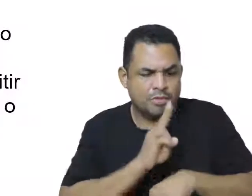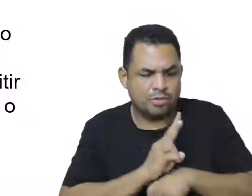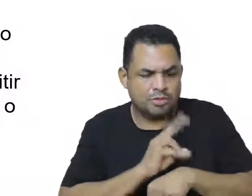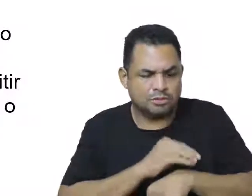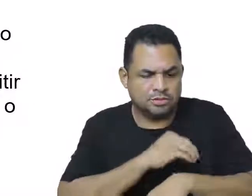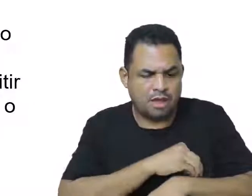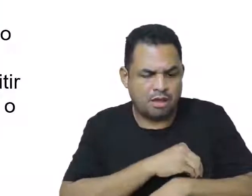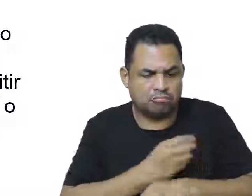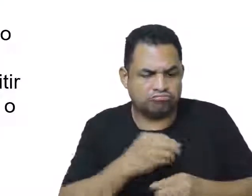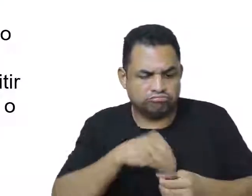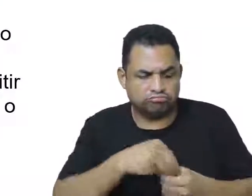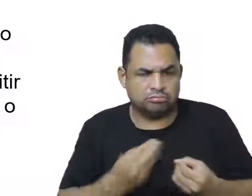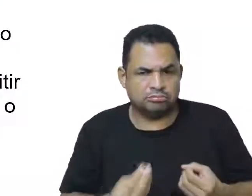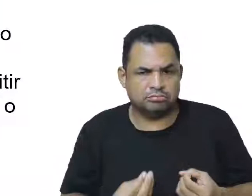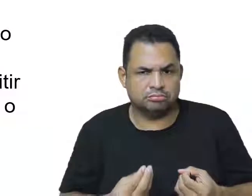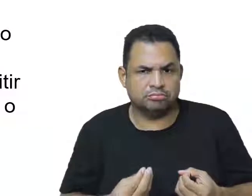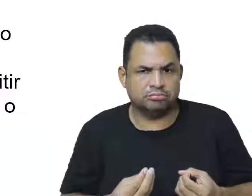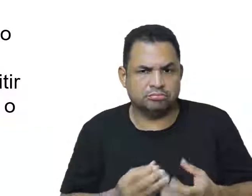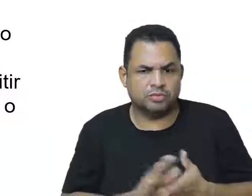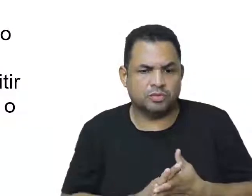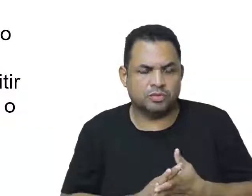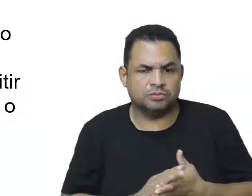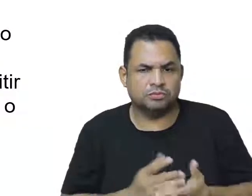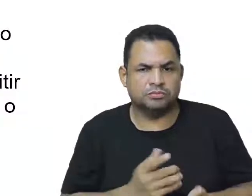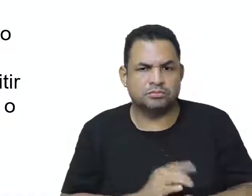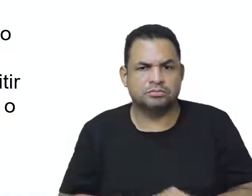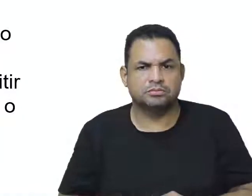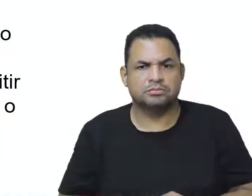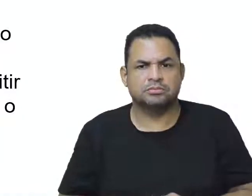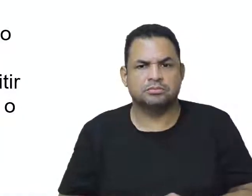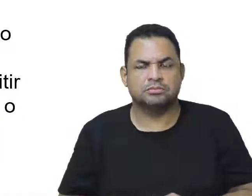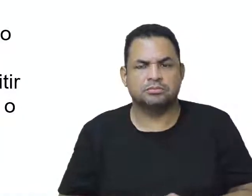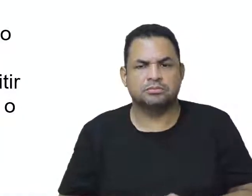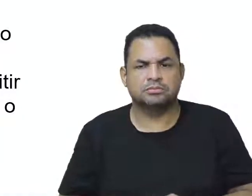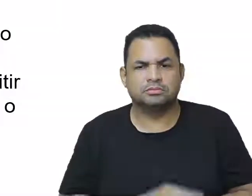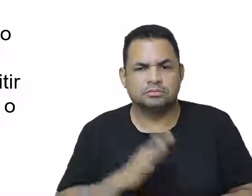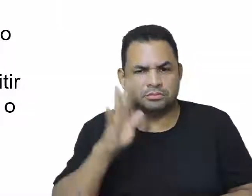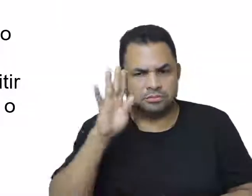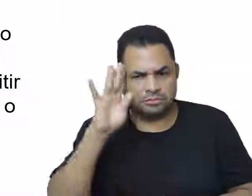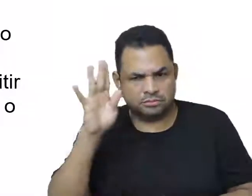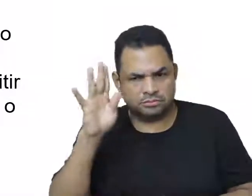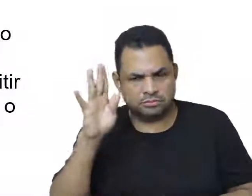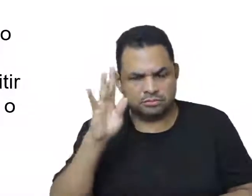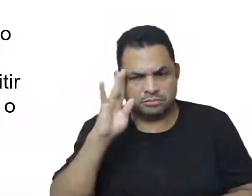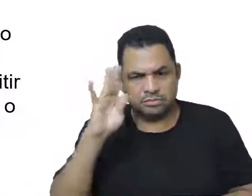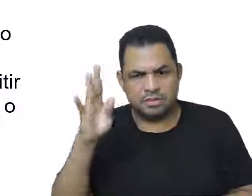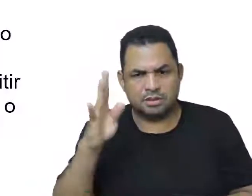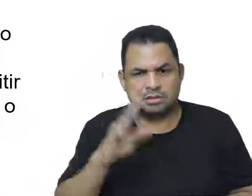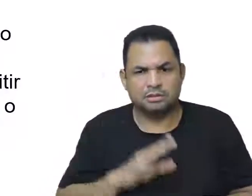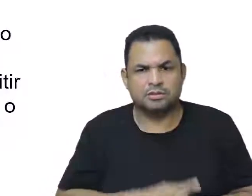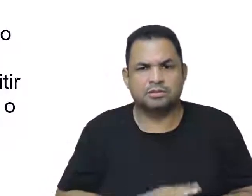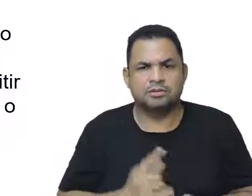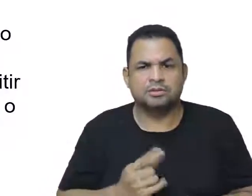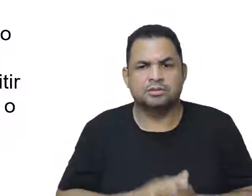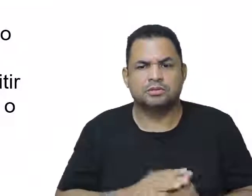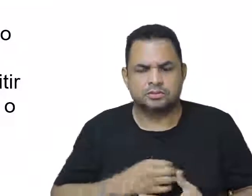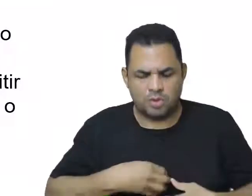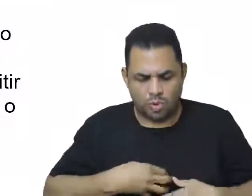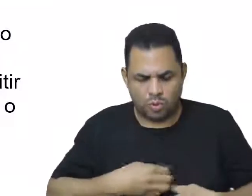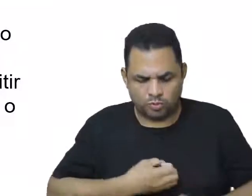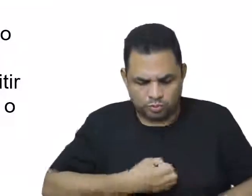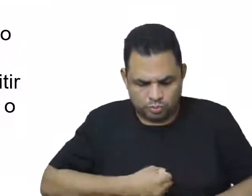fora, né? De fora para dentro. Não, você imagina que o nosso estômago, por